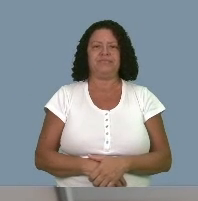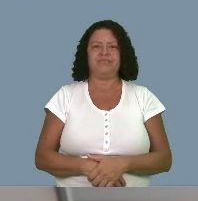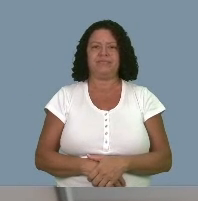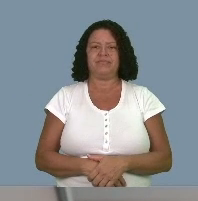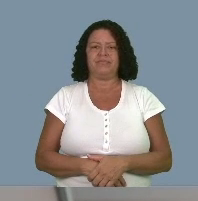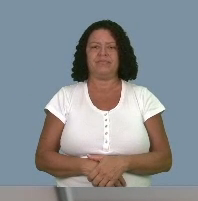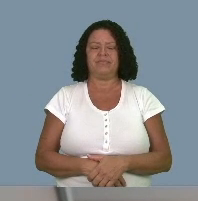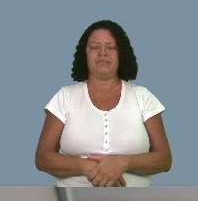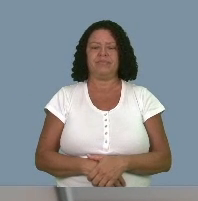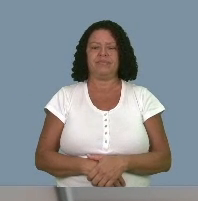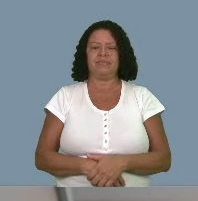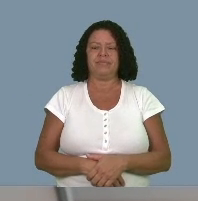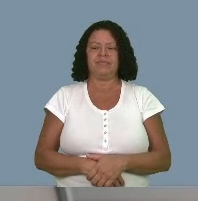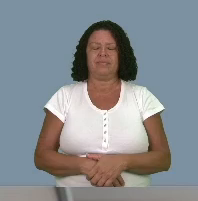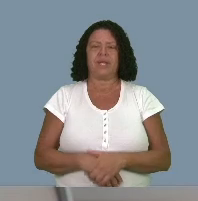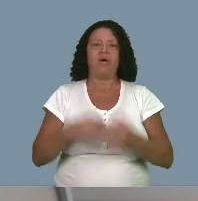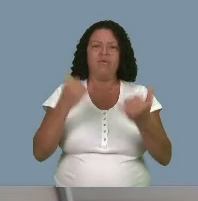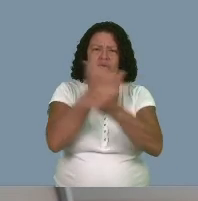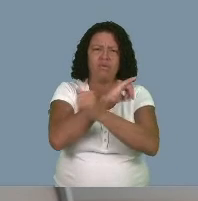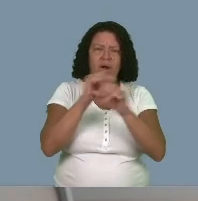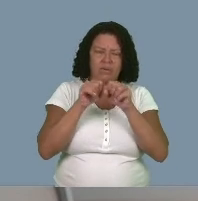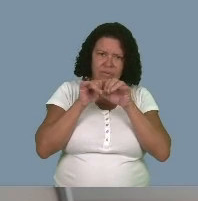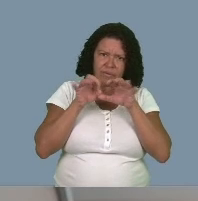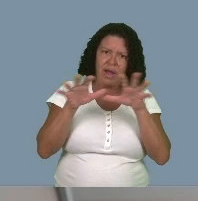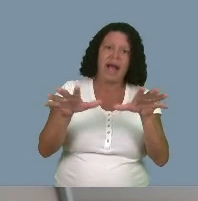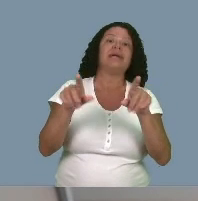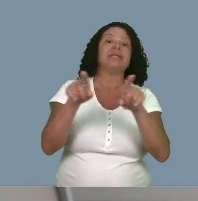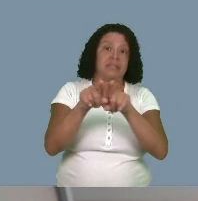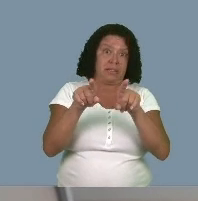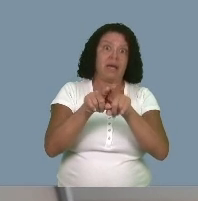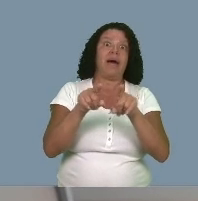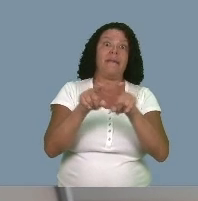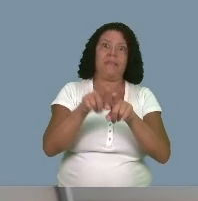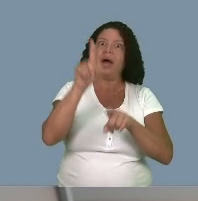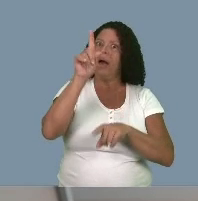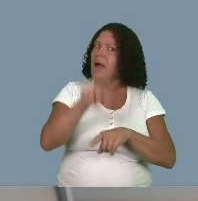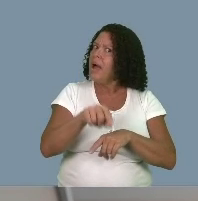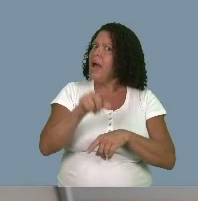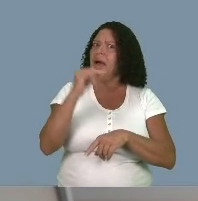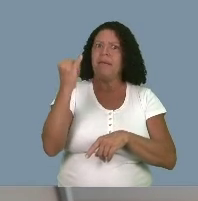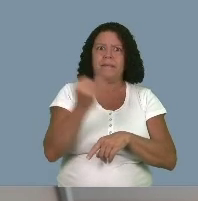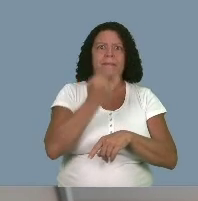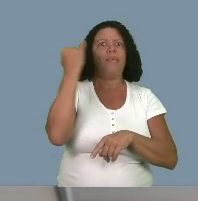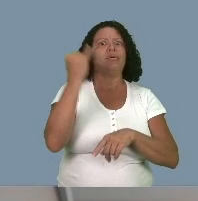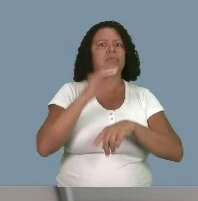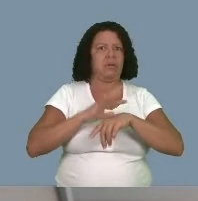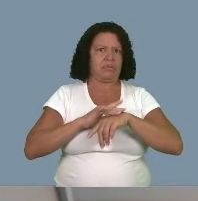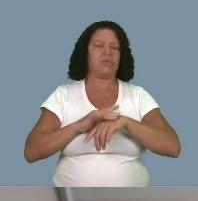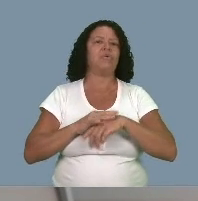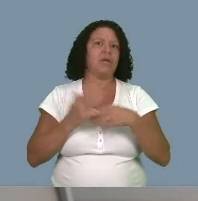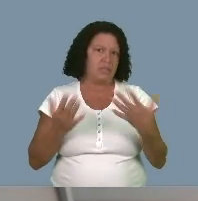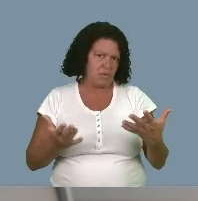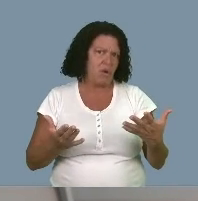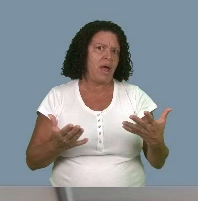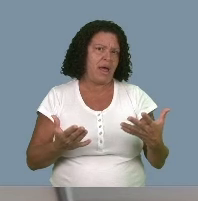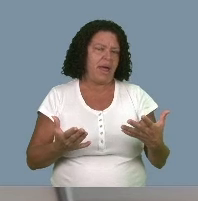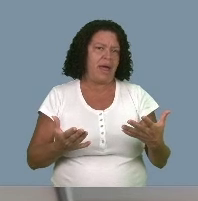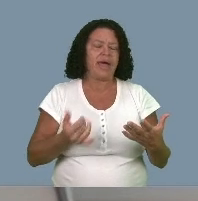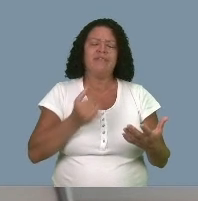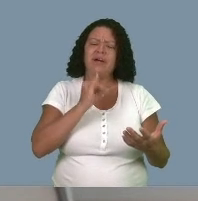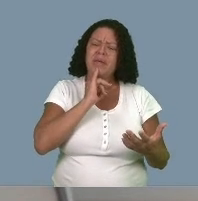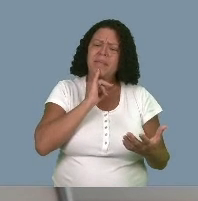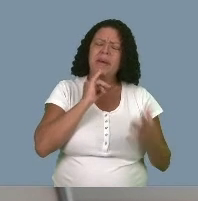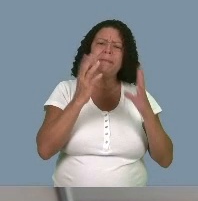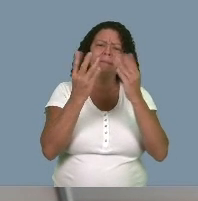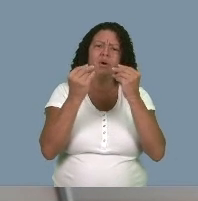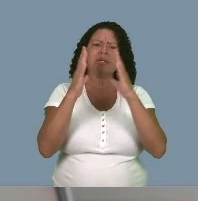A transmissão dos fluidos pelos passes é também de vital importância em qualquer fase da doença, né? Infelizmente, muitas casas